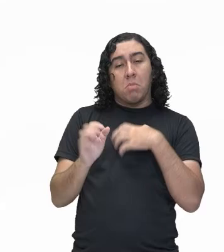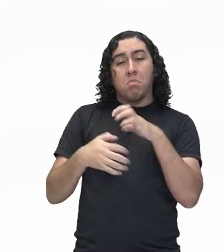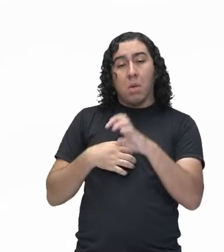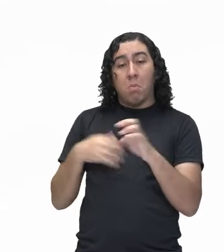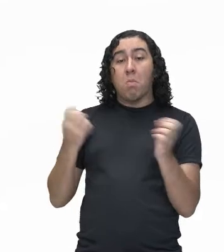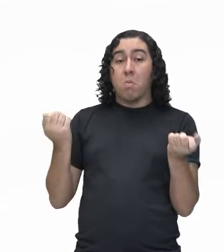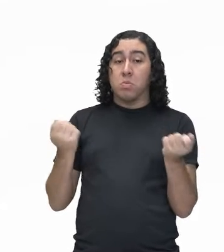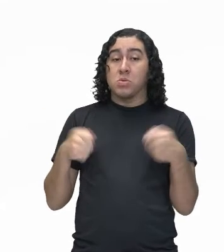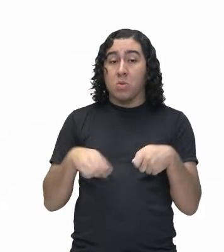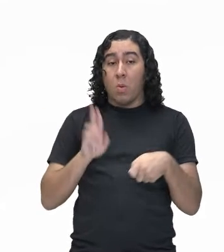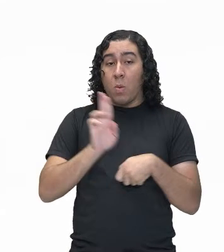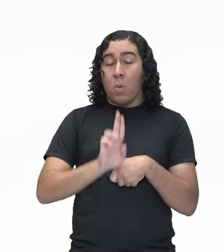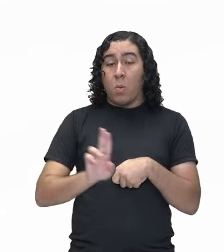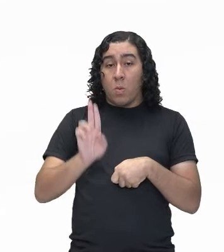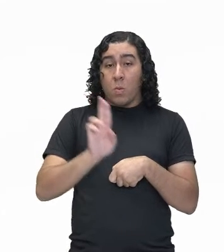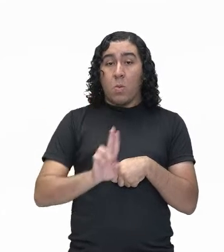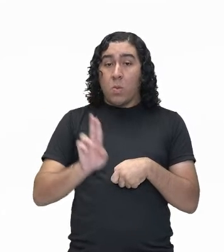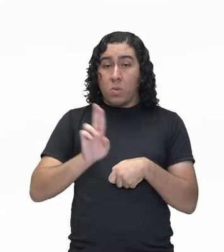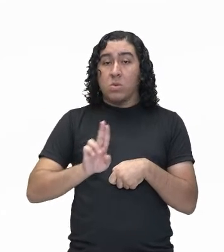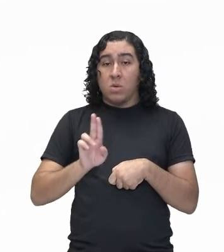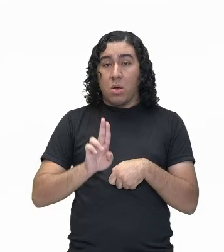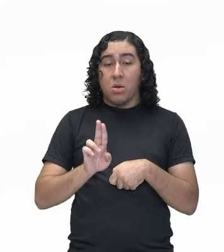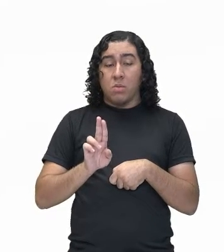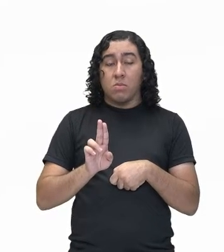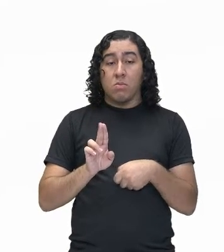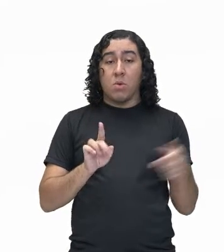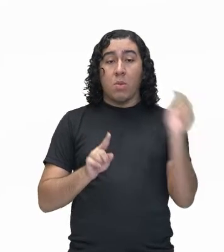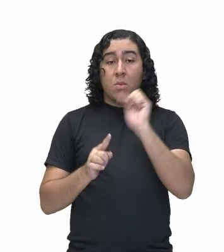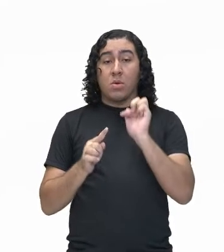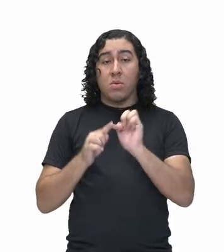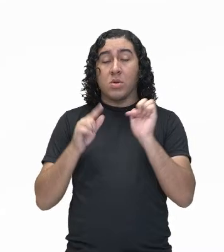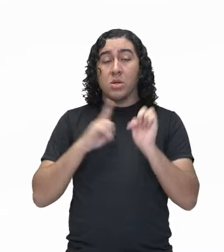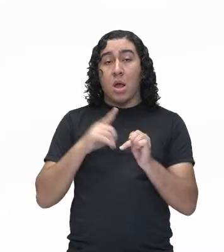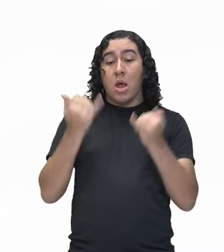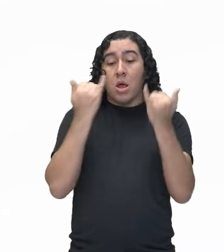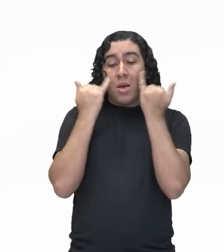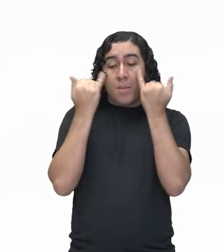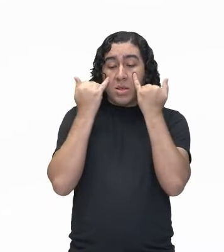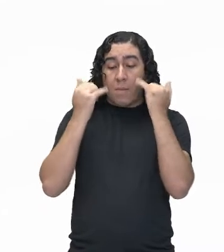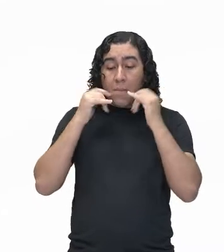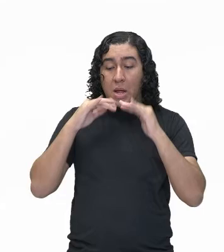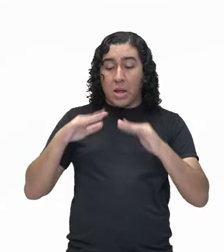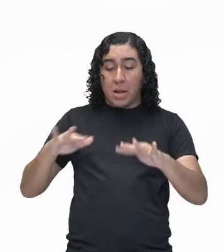sensibilização e compreensão com o objetivo de disseminar o